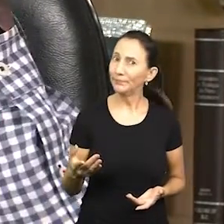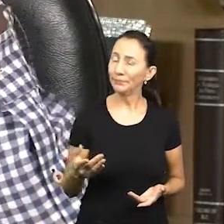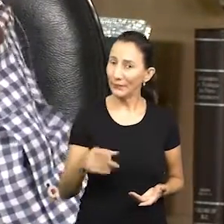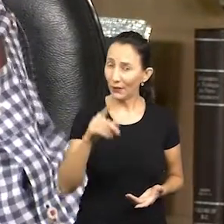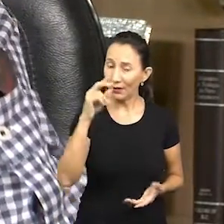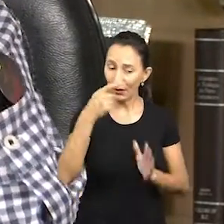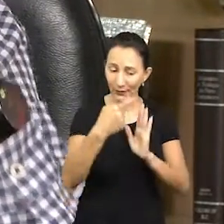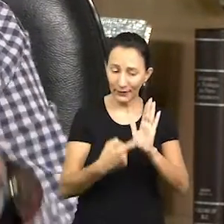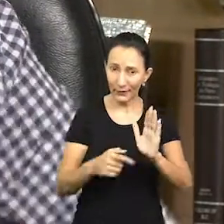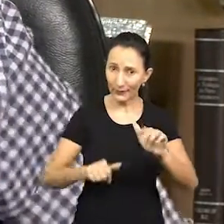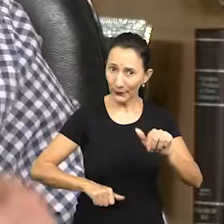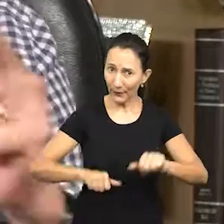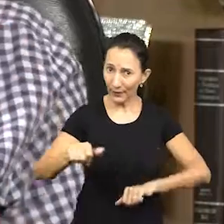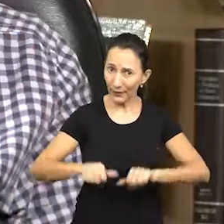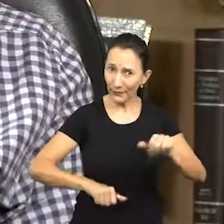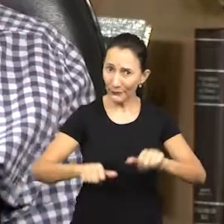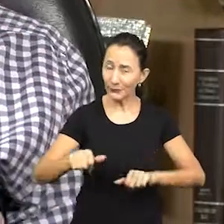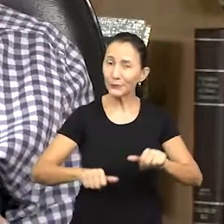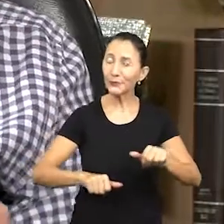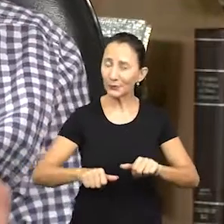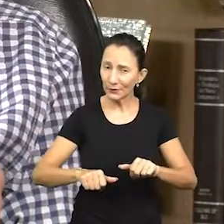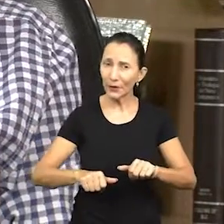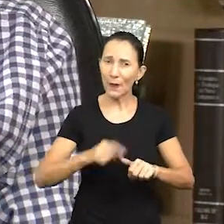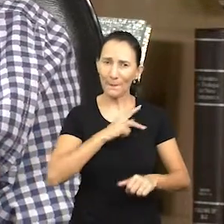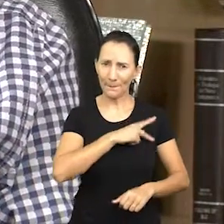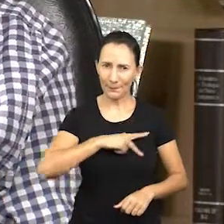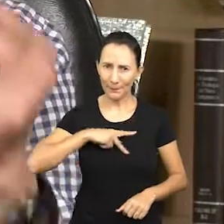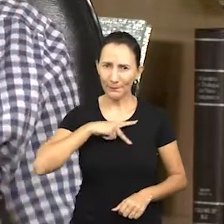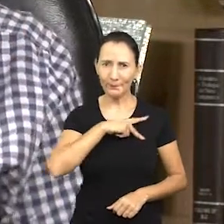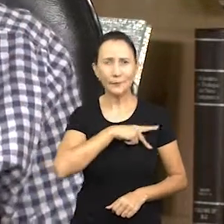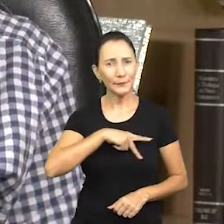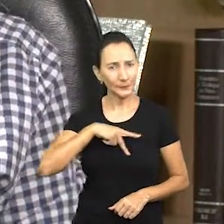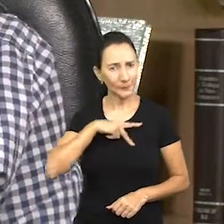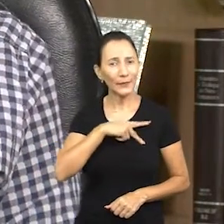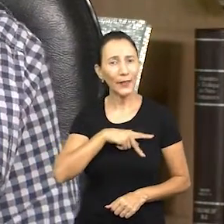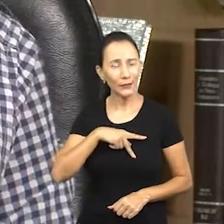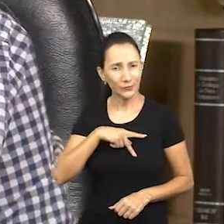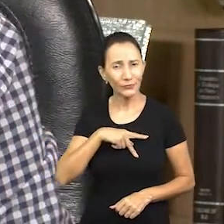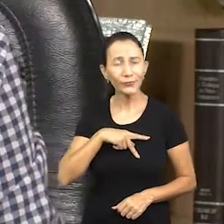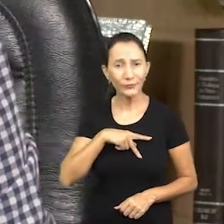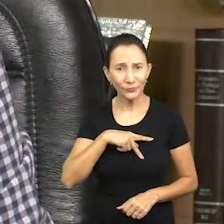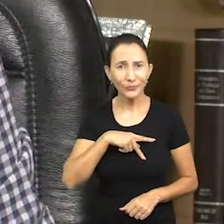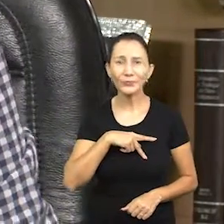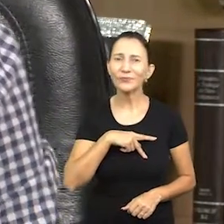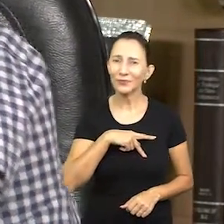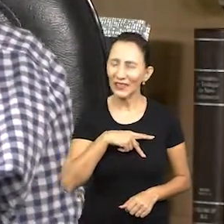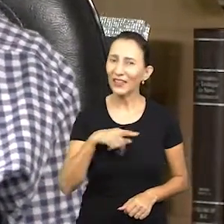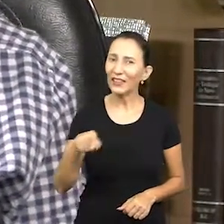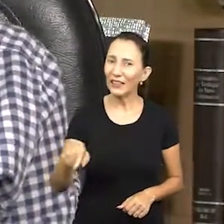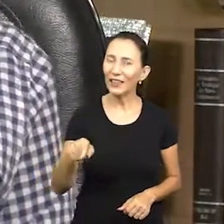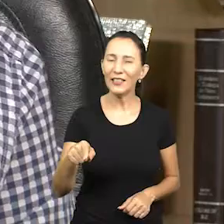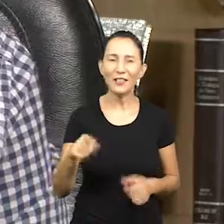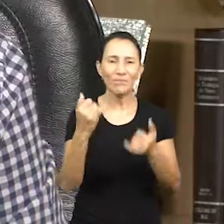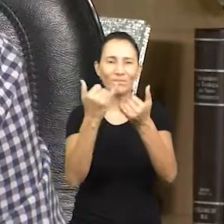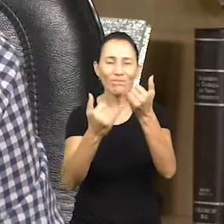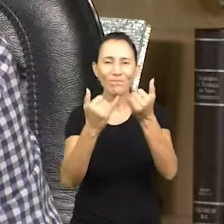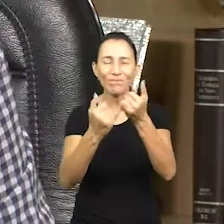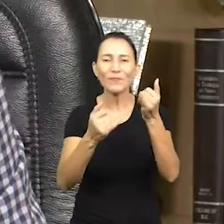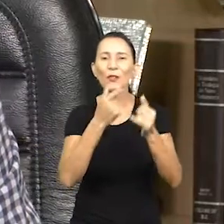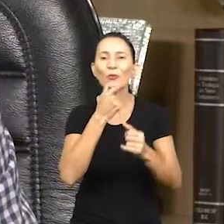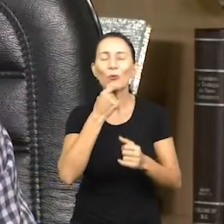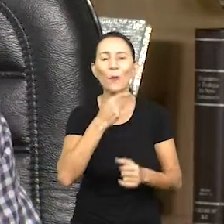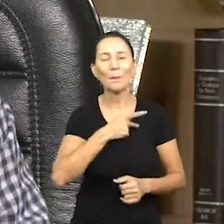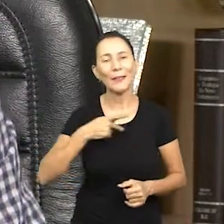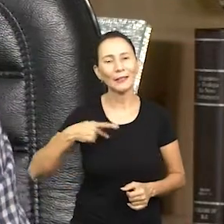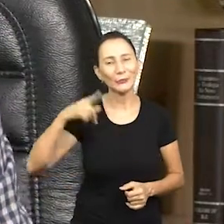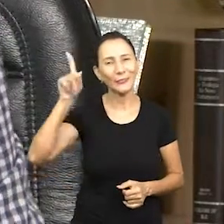Atos dos Apóstolos, quando Paulo ele faz isso que Martin Luther King diz aqui, olha, o